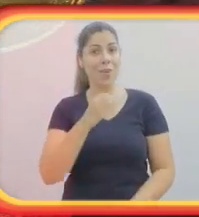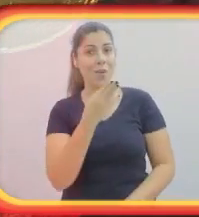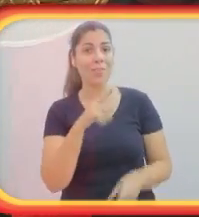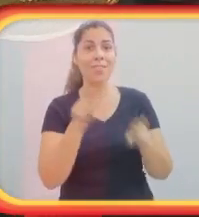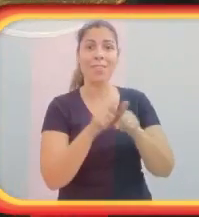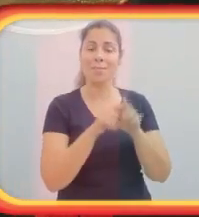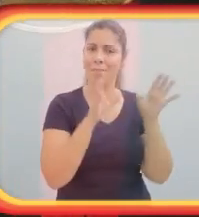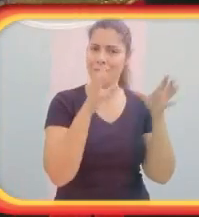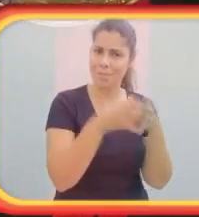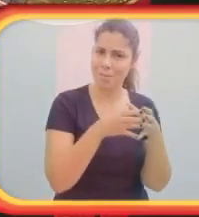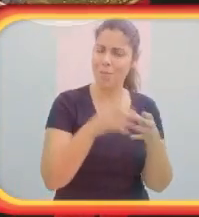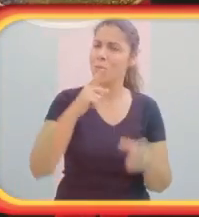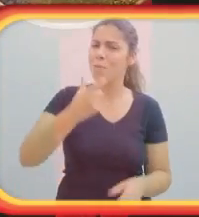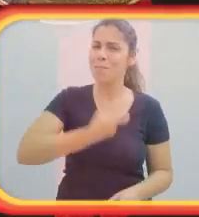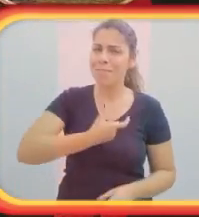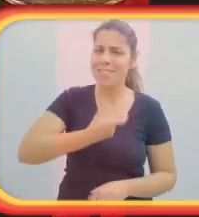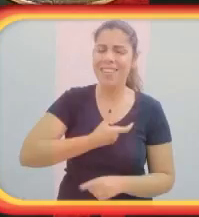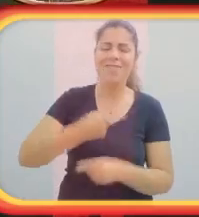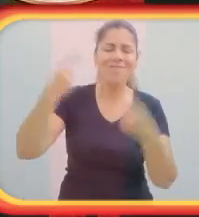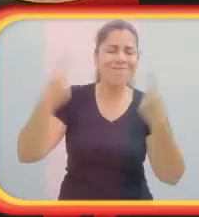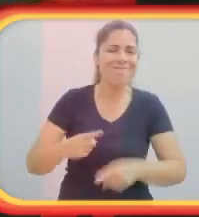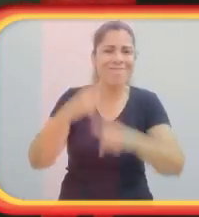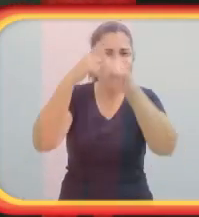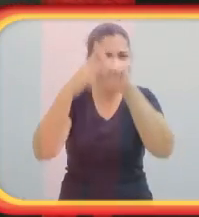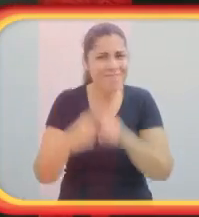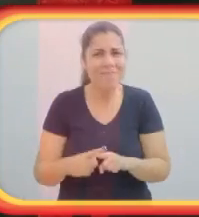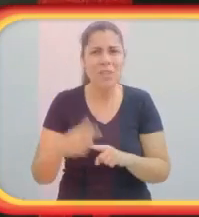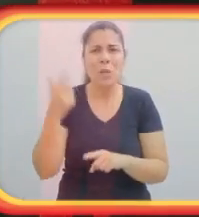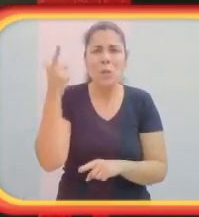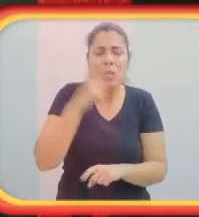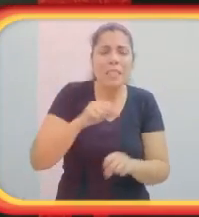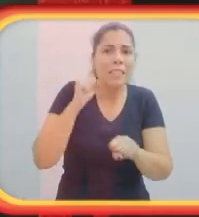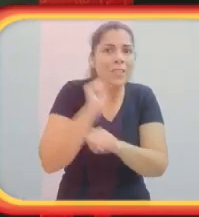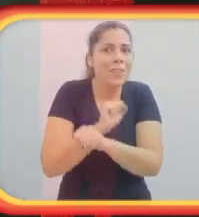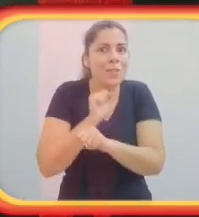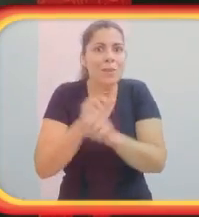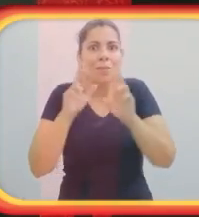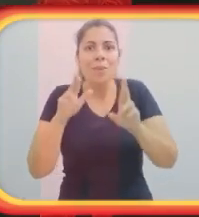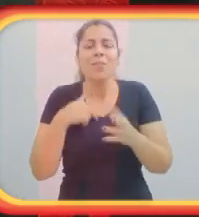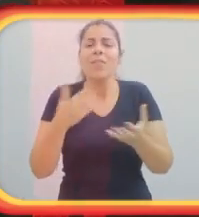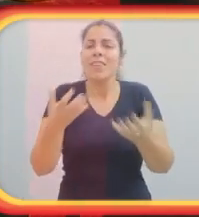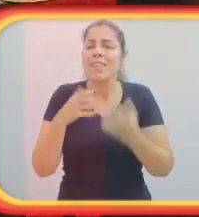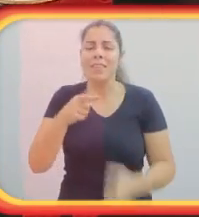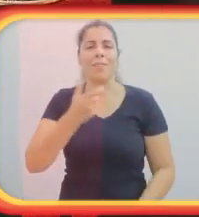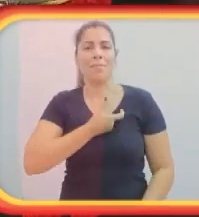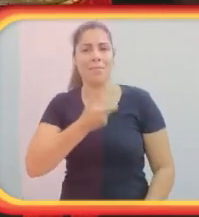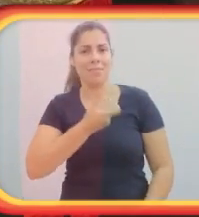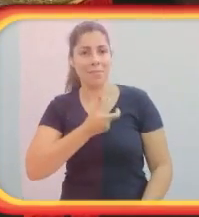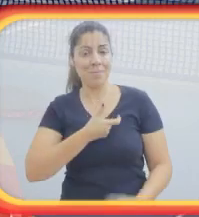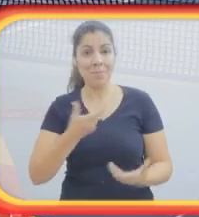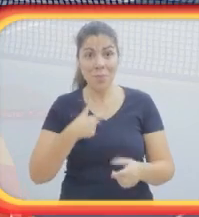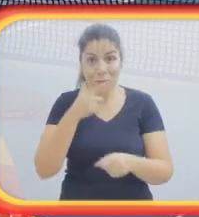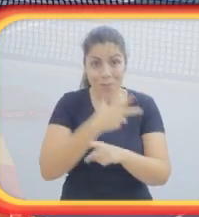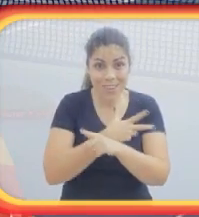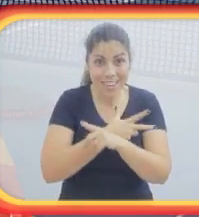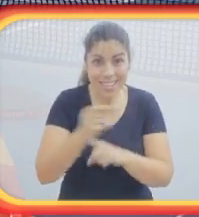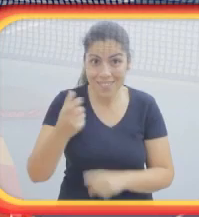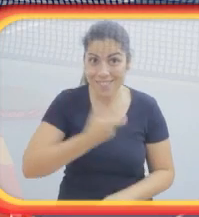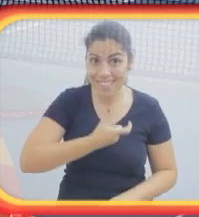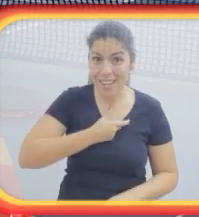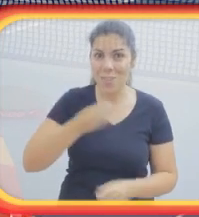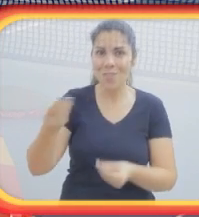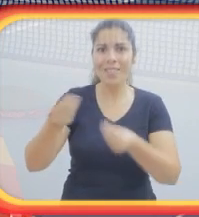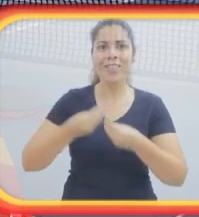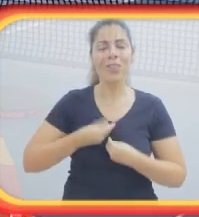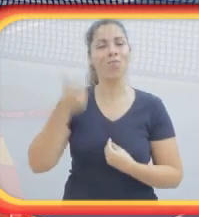Toronto, 2015, onde eu conquistei a medalha de ouro no individual e medalha de ouro também por equipes. Foi uma medalha